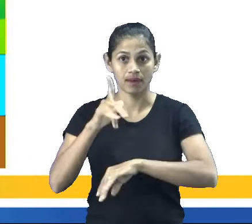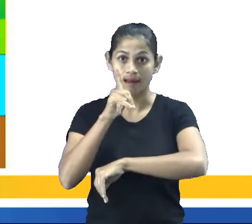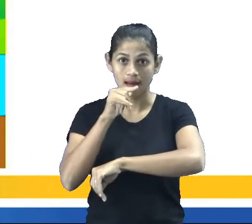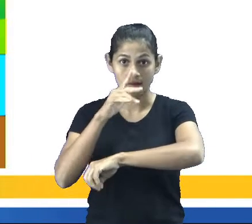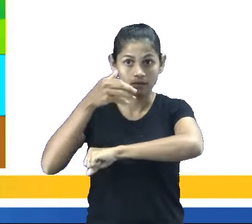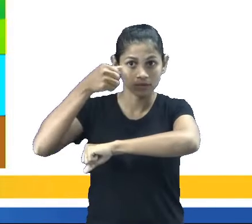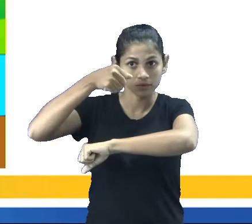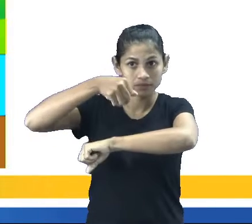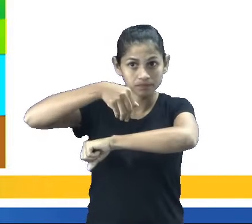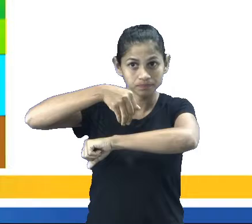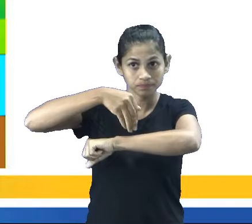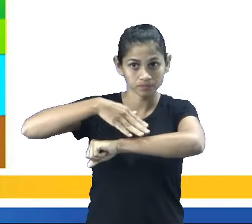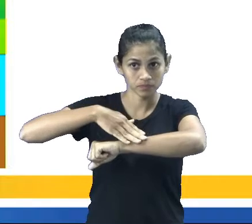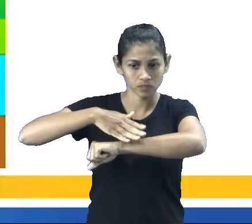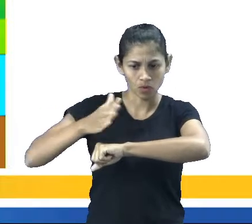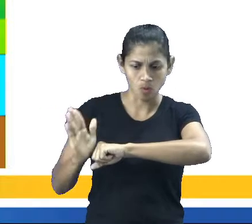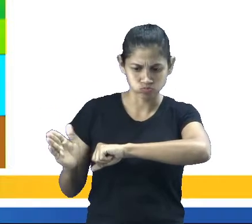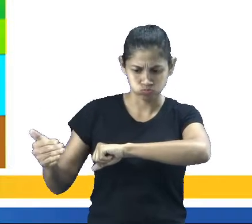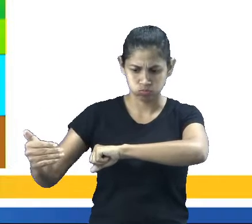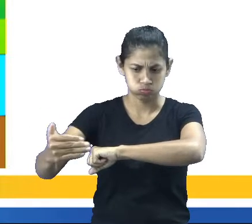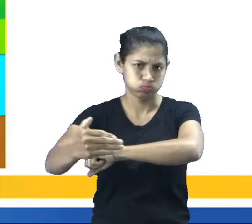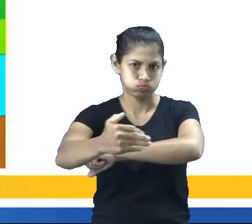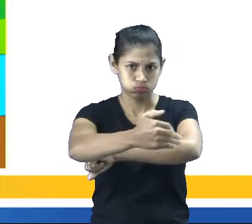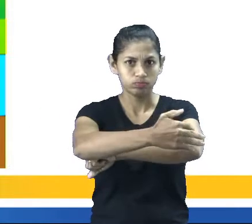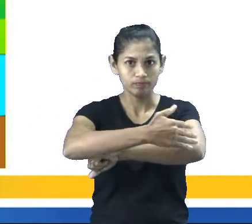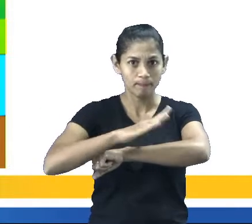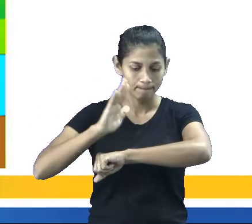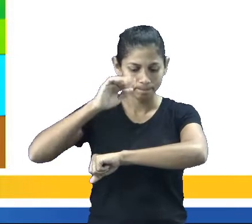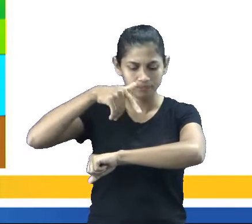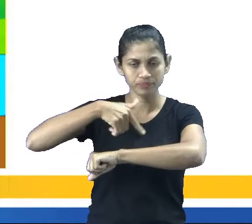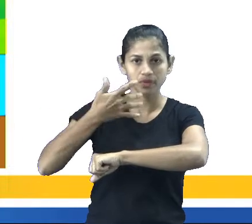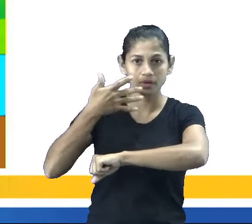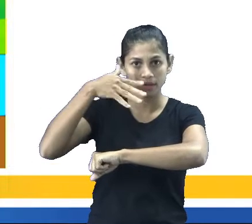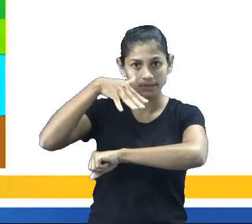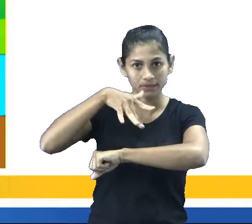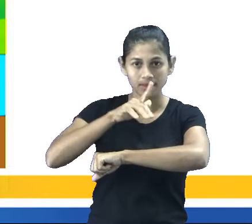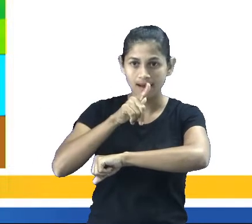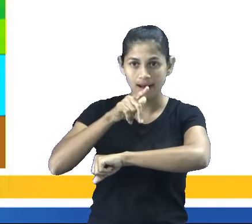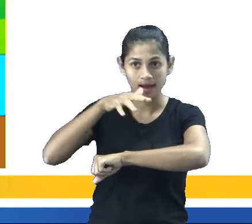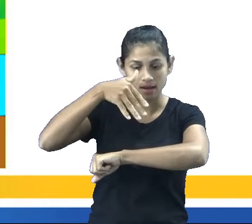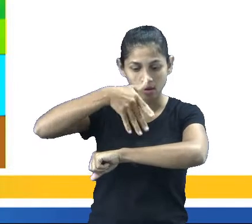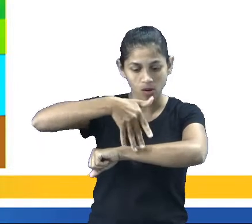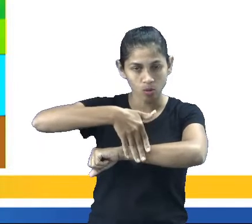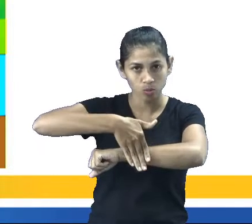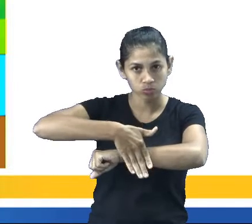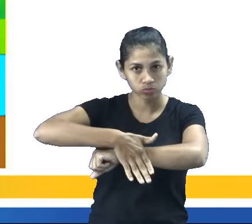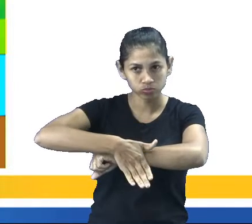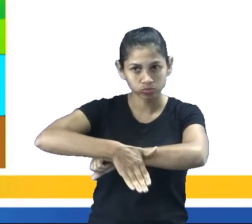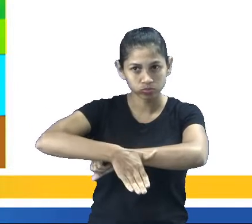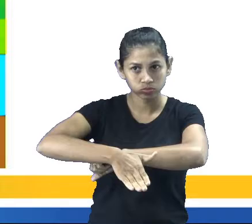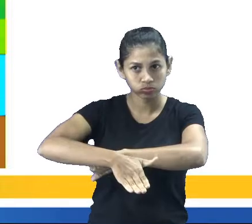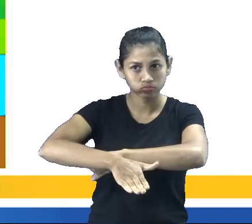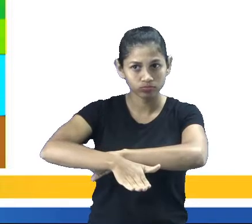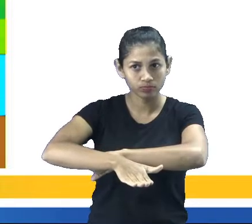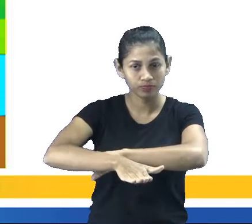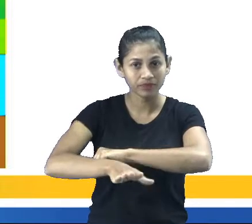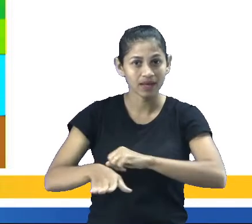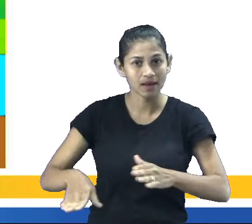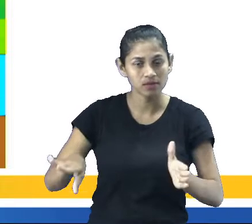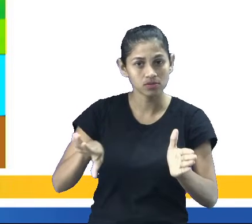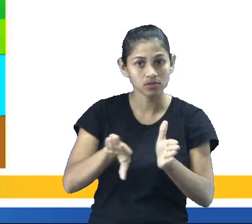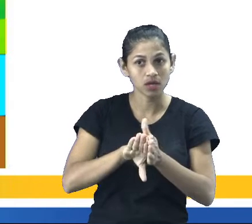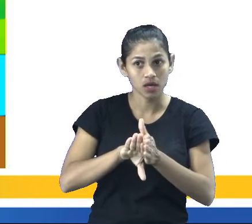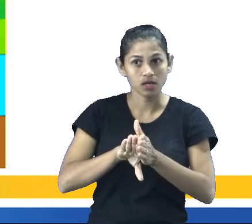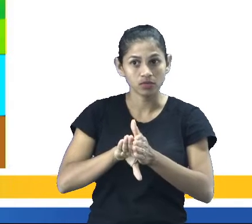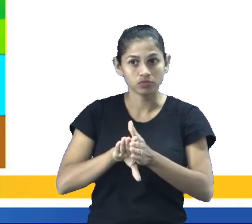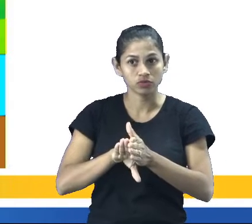que está represada ali, né, nessa hidrelétrica, ela vai passar por essas tubulações até chegar aqui na